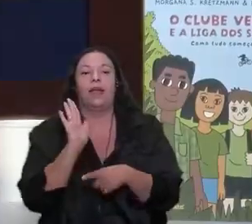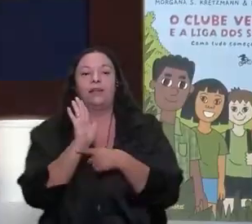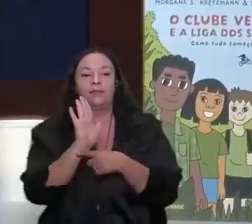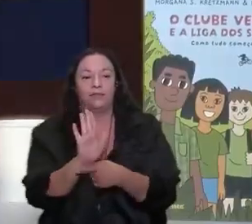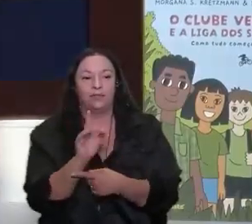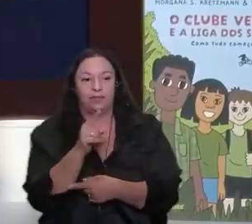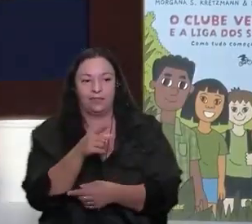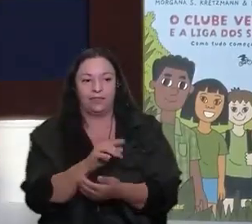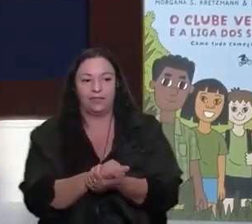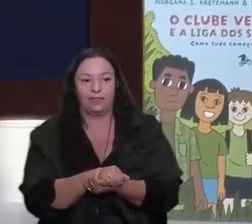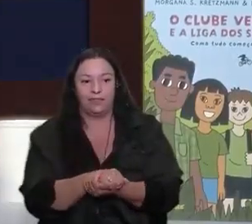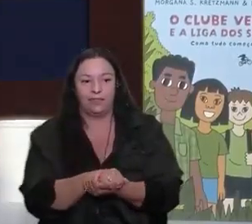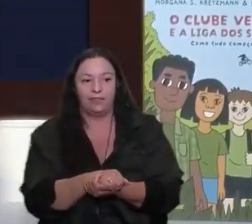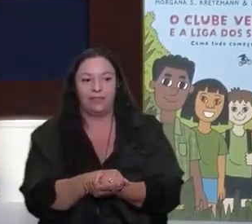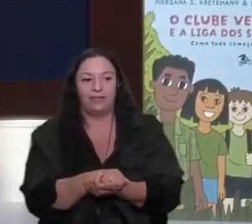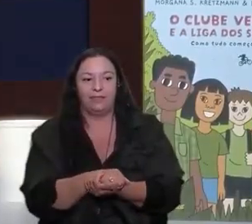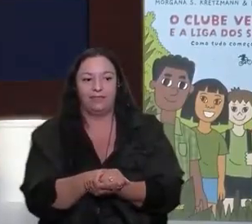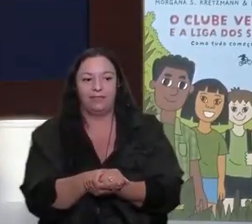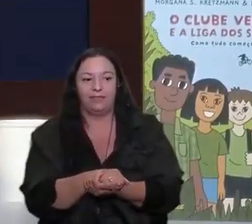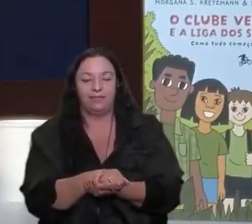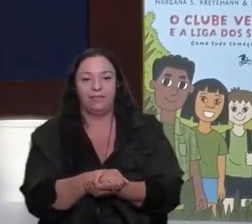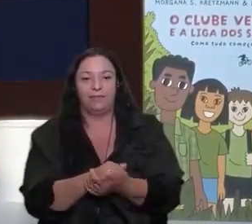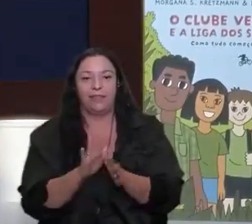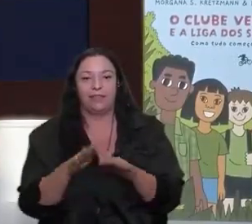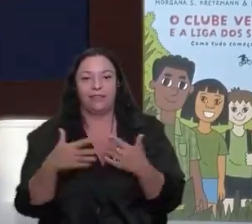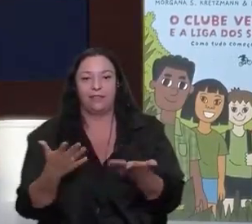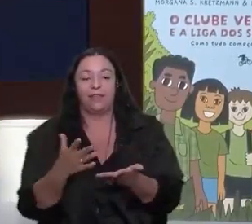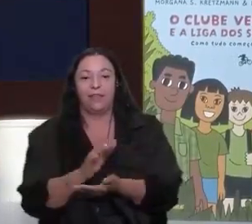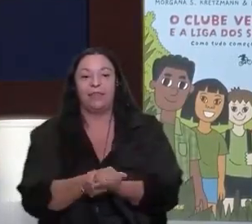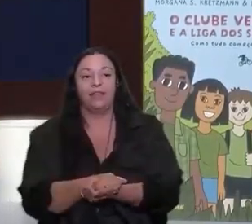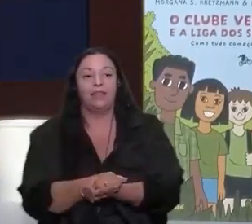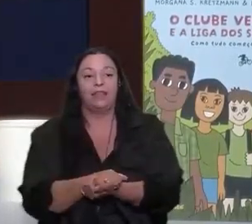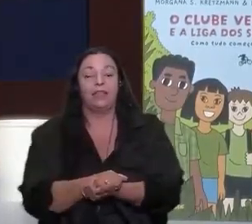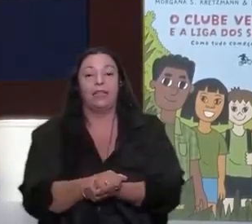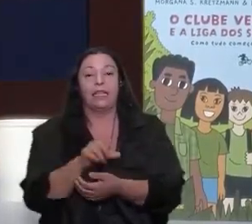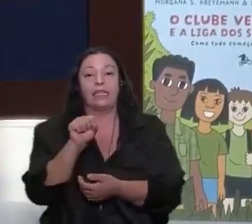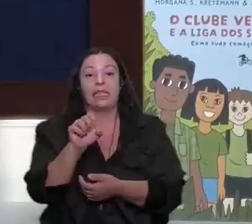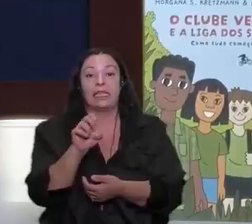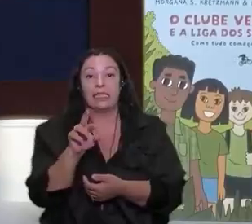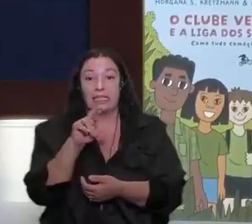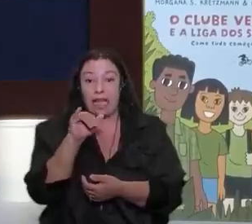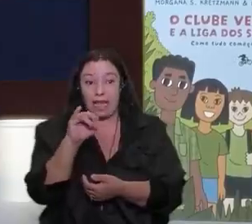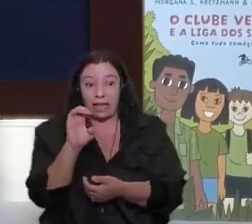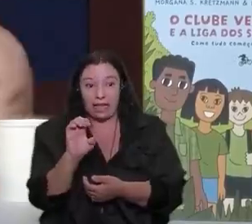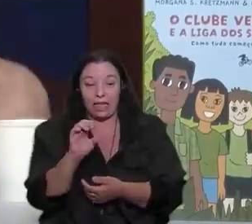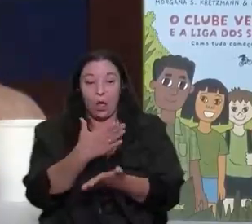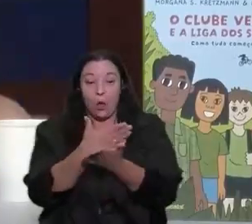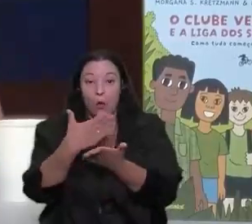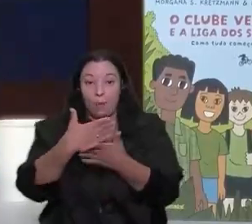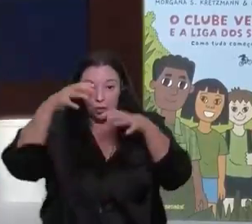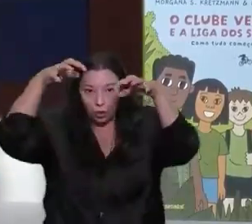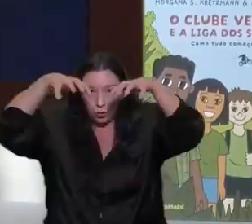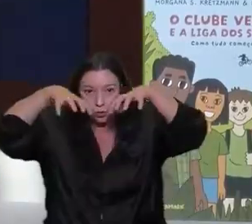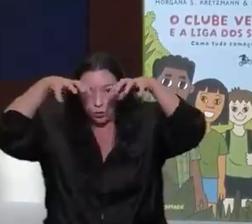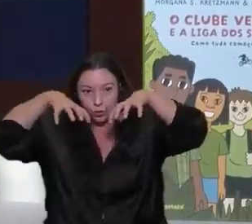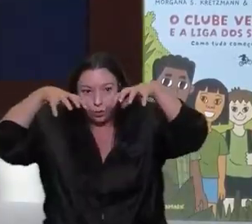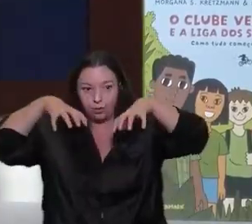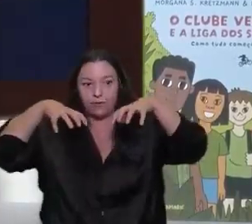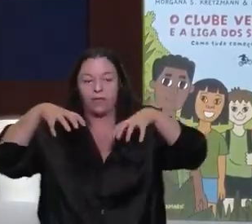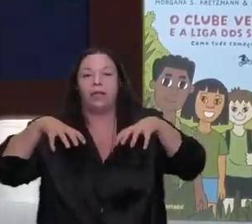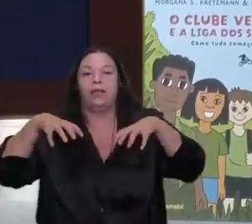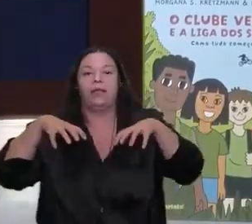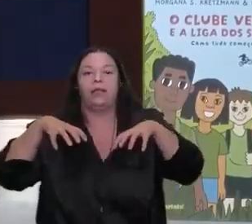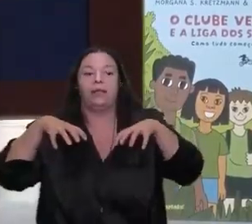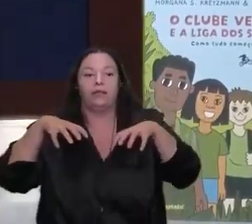Estou bem. Esquecer, tá certo. Mas, enfim, nessa série, começou a chover na nossa... Eu presido